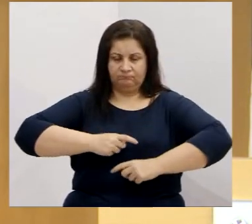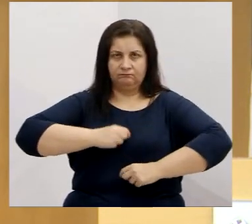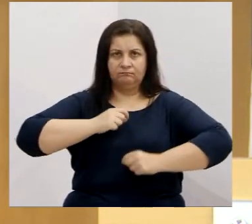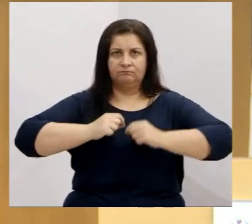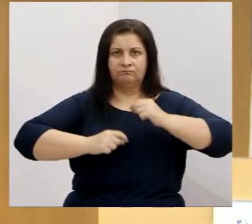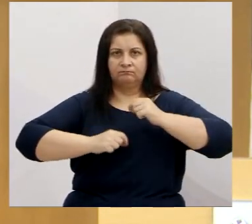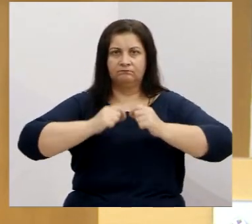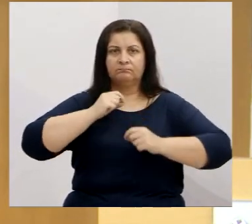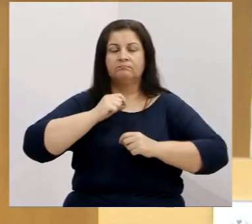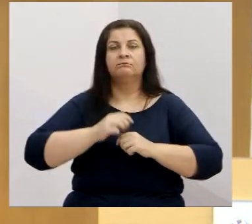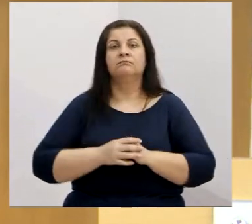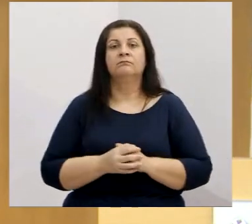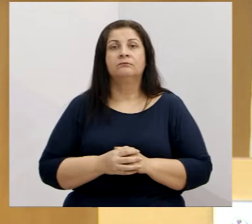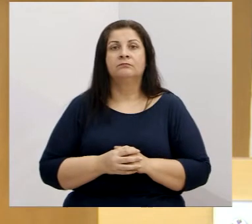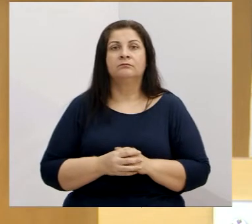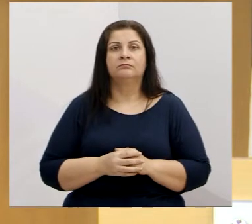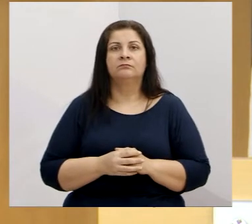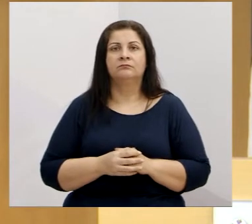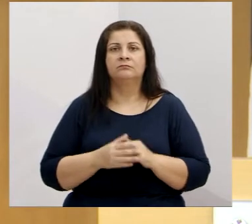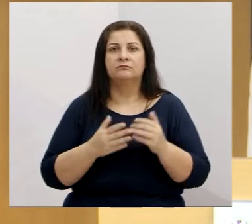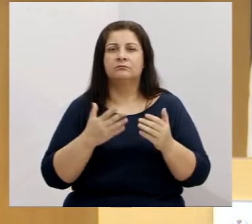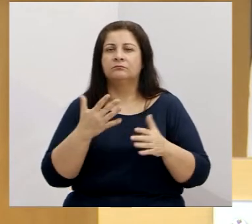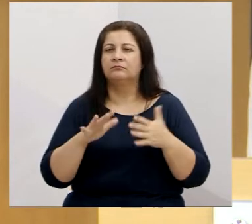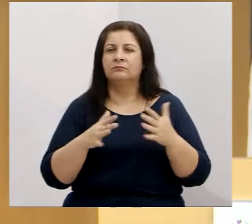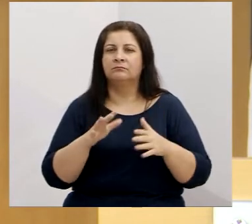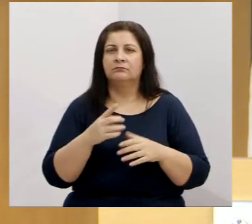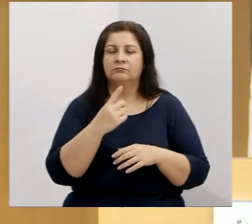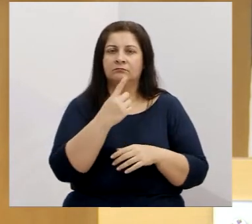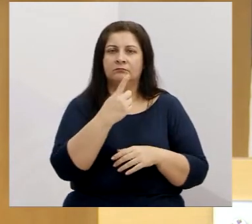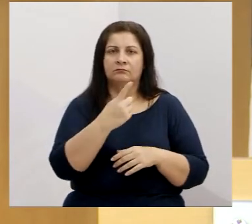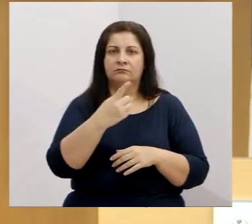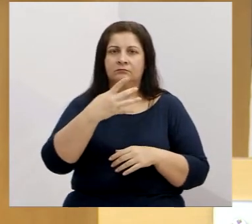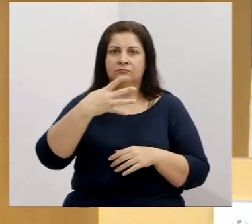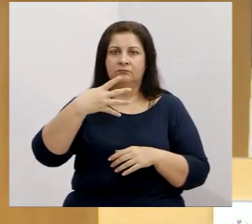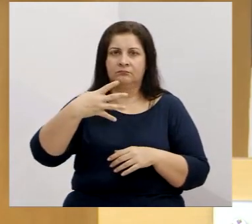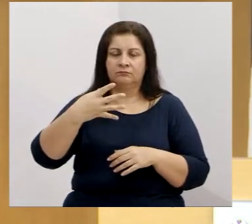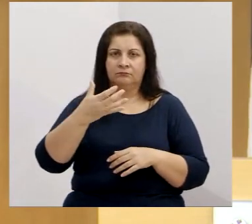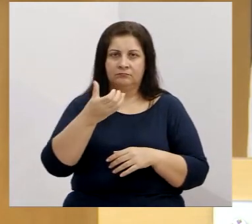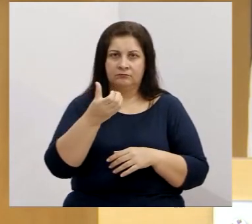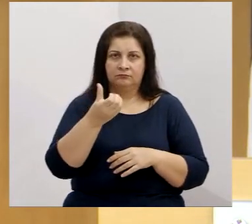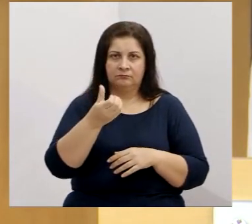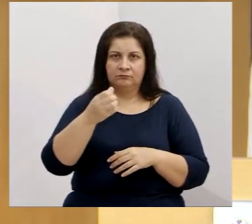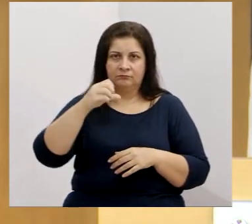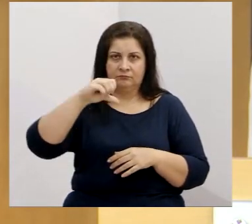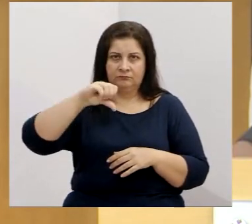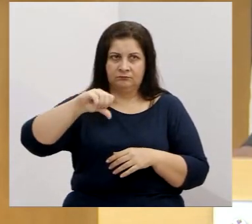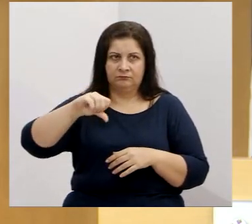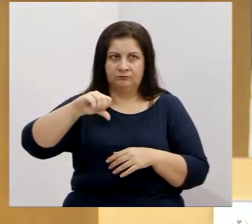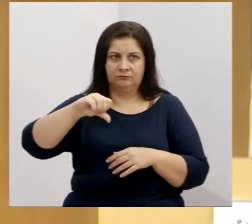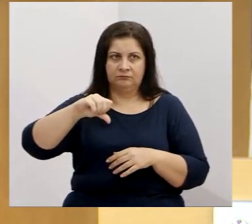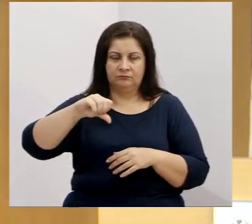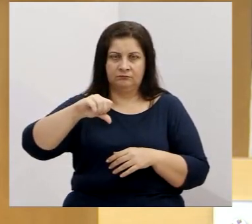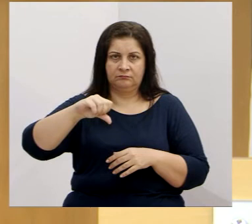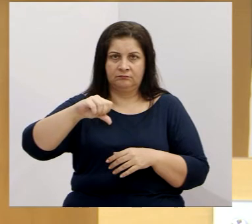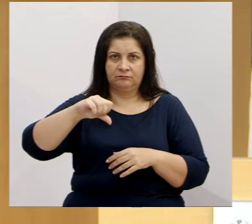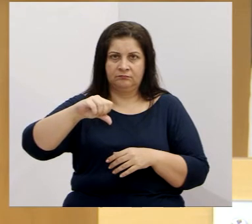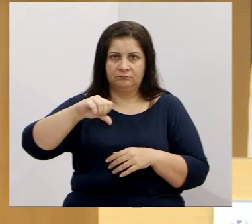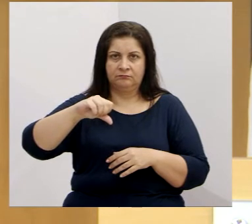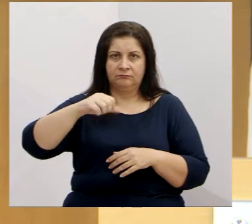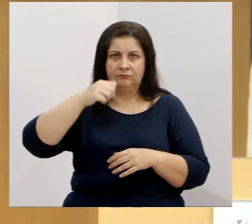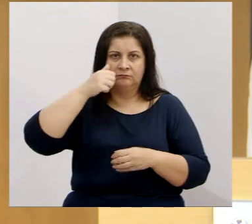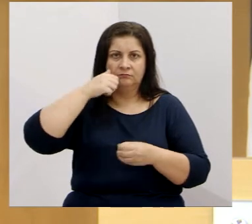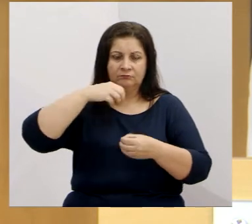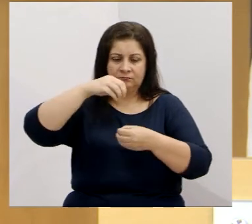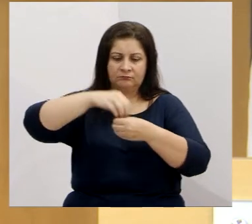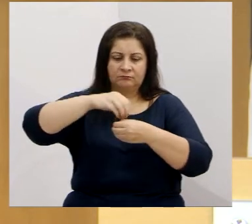aonde mais ou menos 146 pessoas 149 dentro dessa